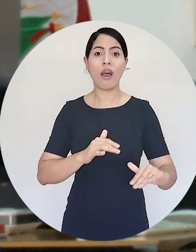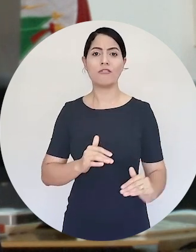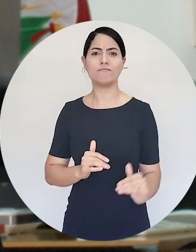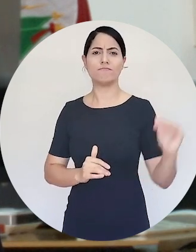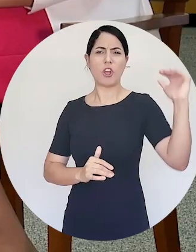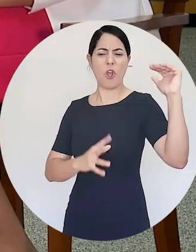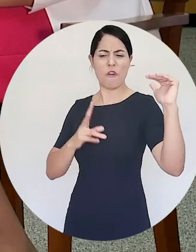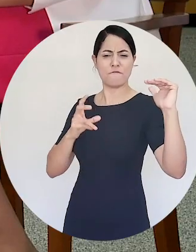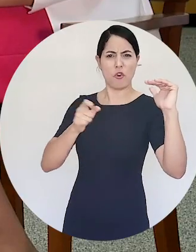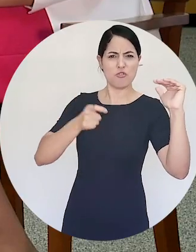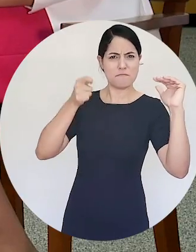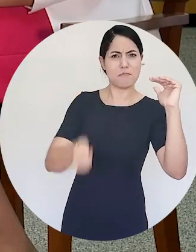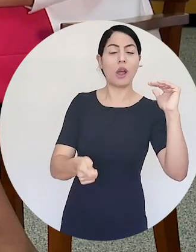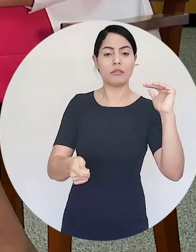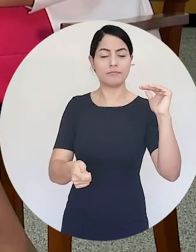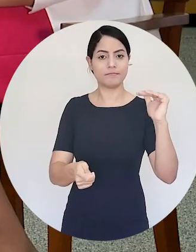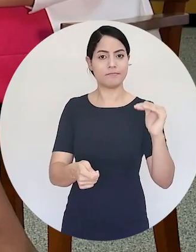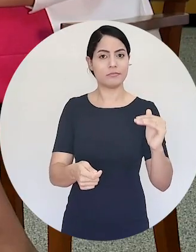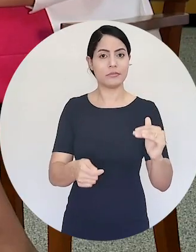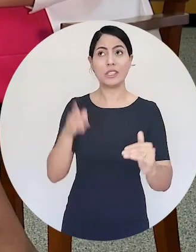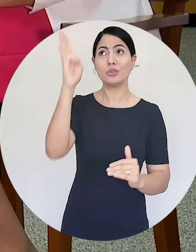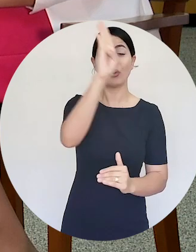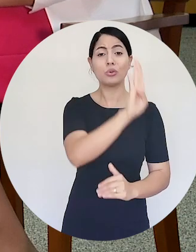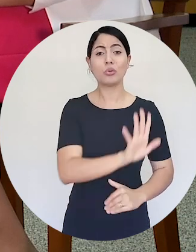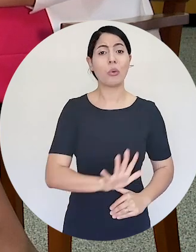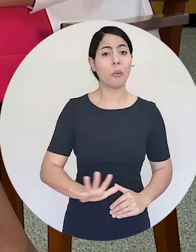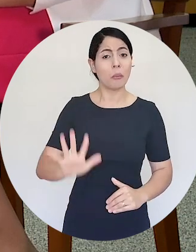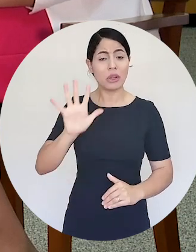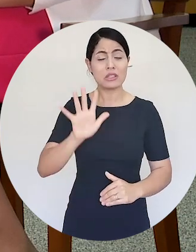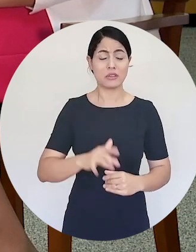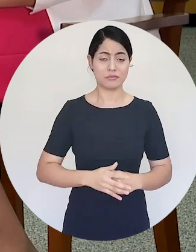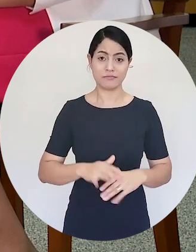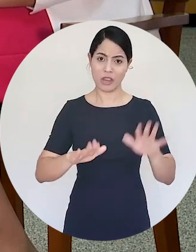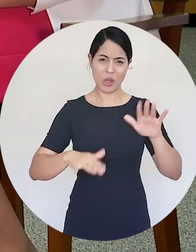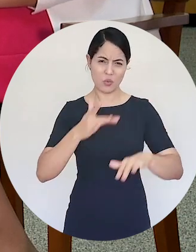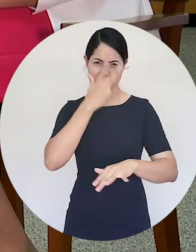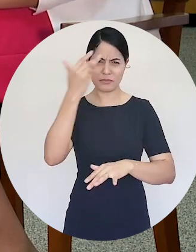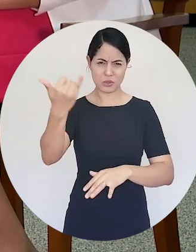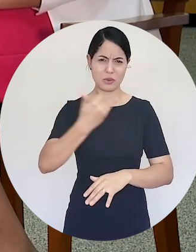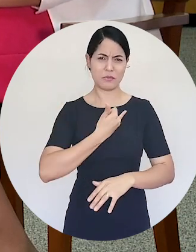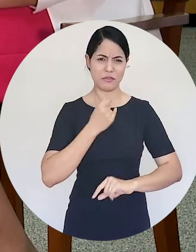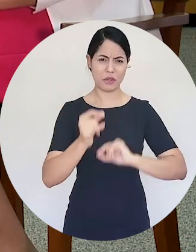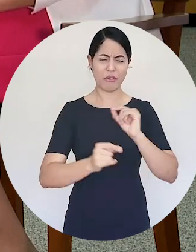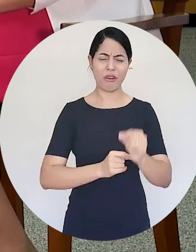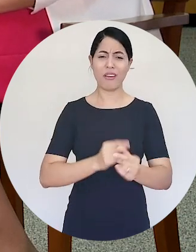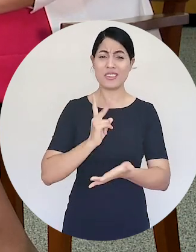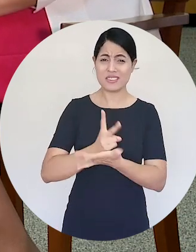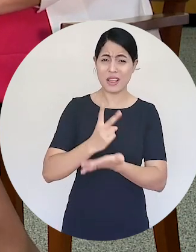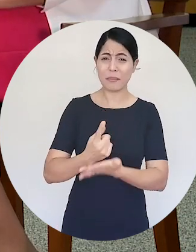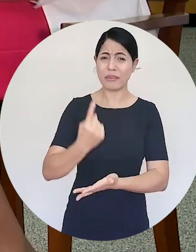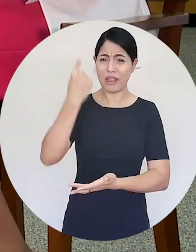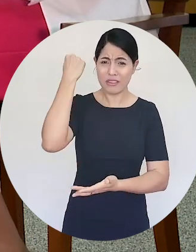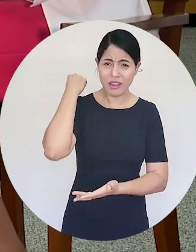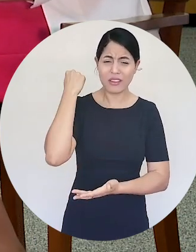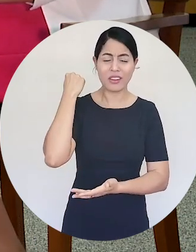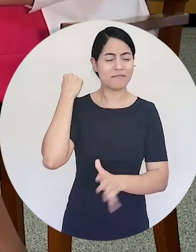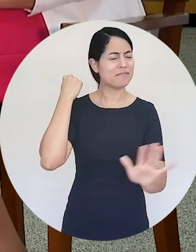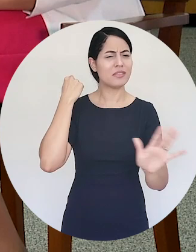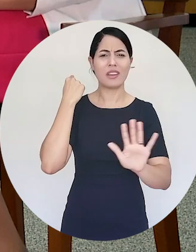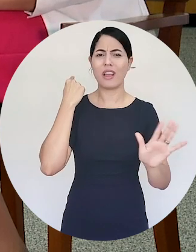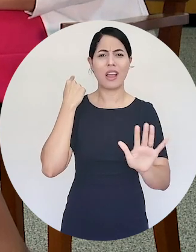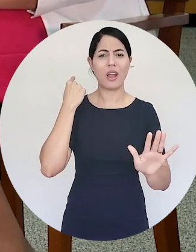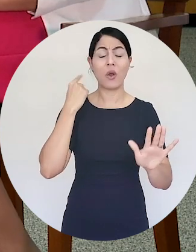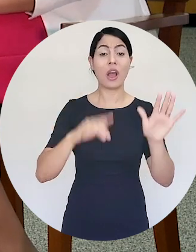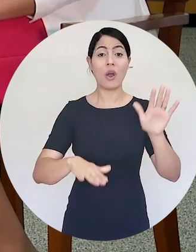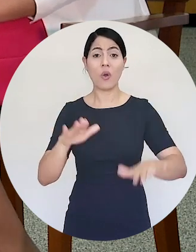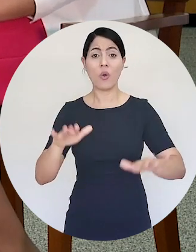né? E a situação está piorando em todo o país. Eu discordo assim, de alguns que dizem que sempre foi assim, porque eu acho que